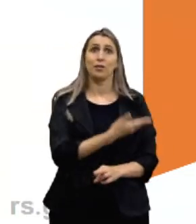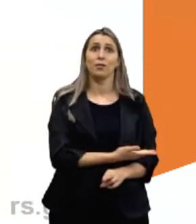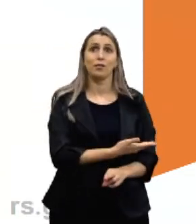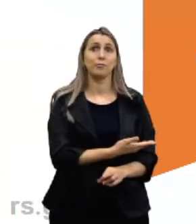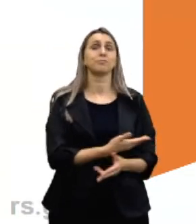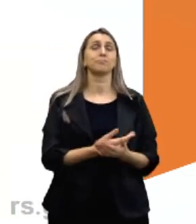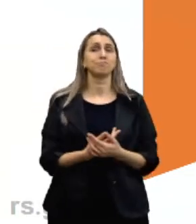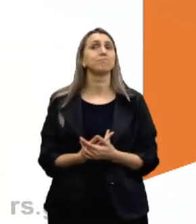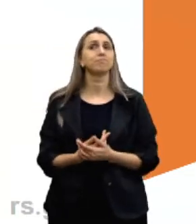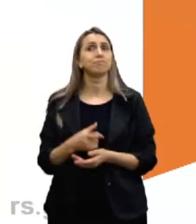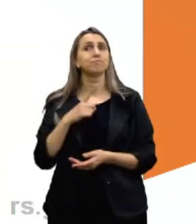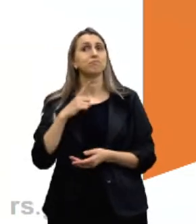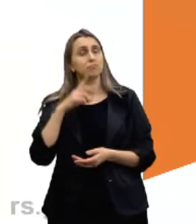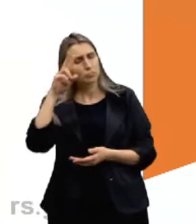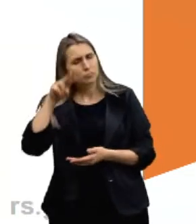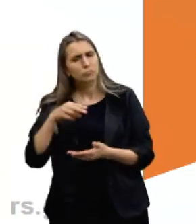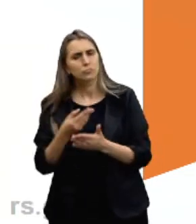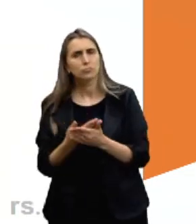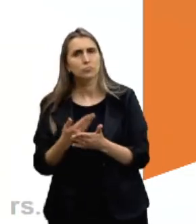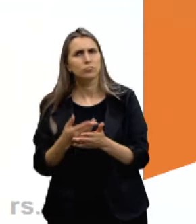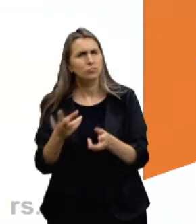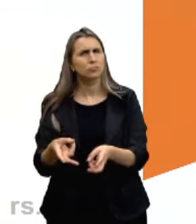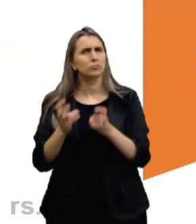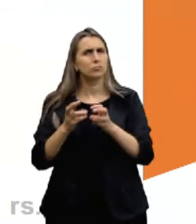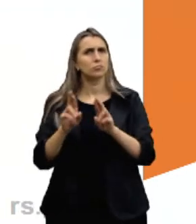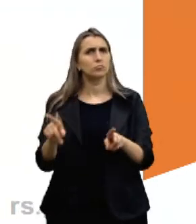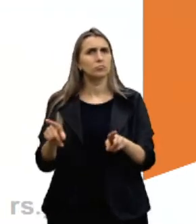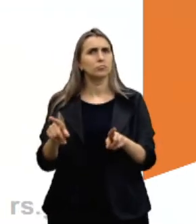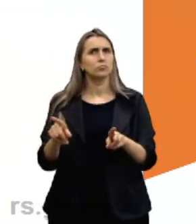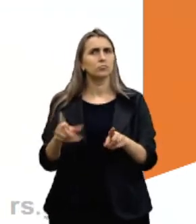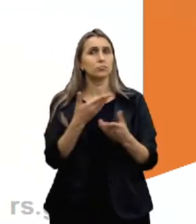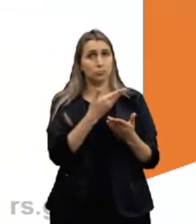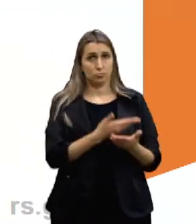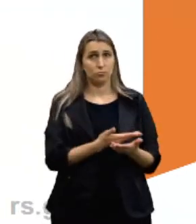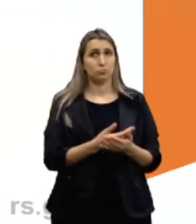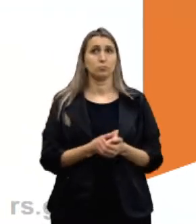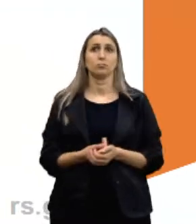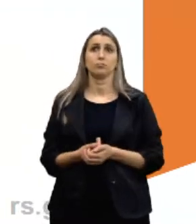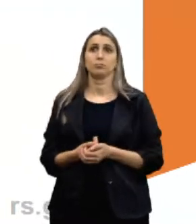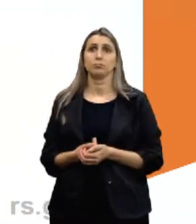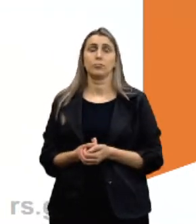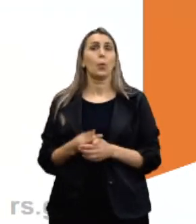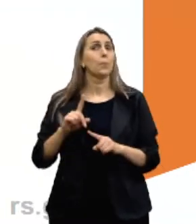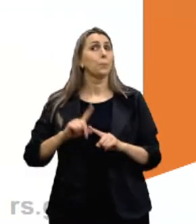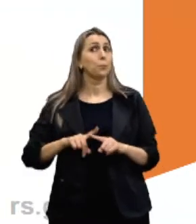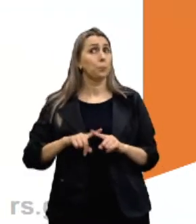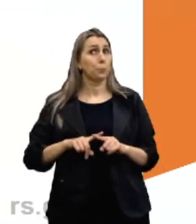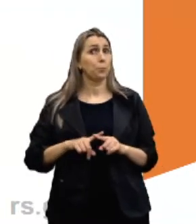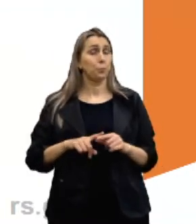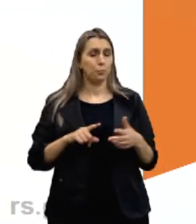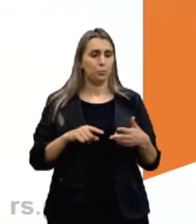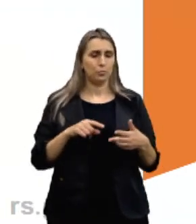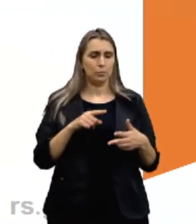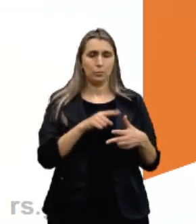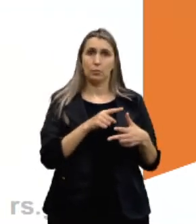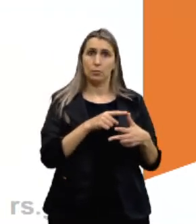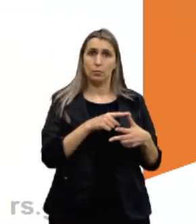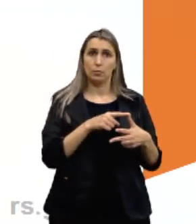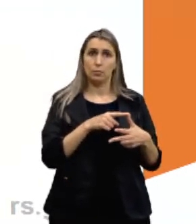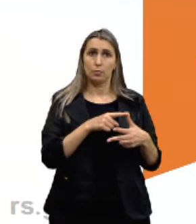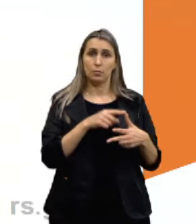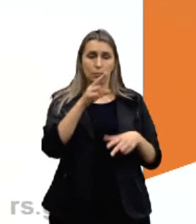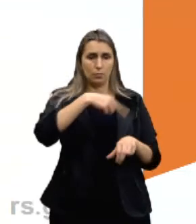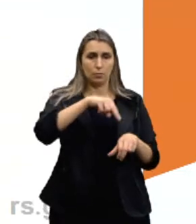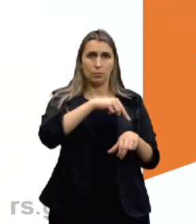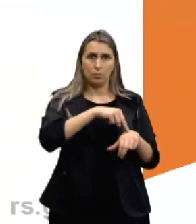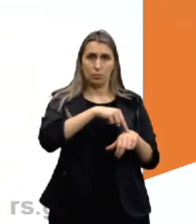só que a gente vai ver diferenças aqui tá Porque na primeira geração que a